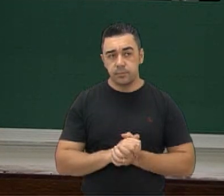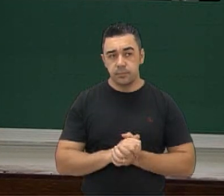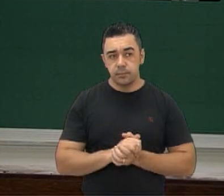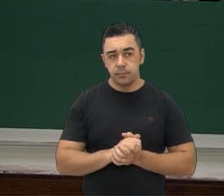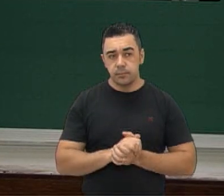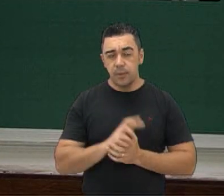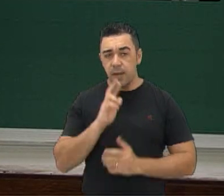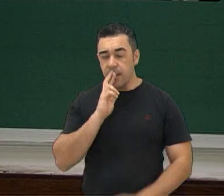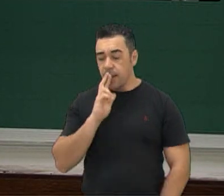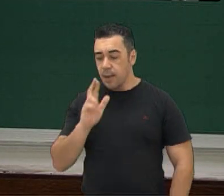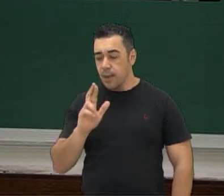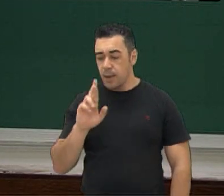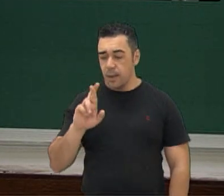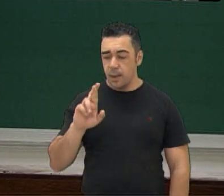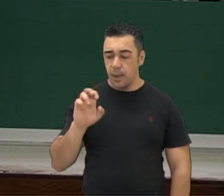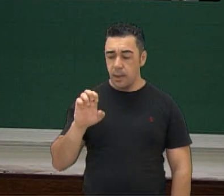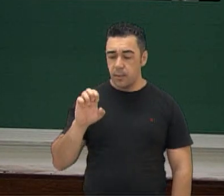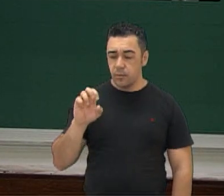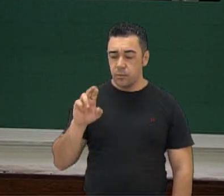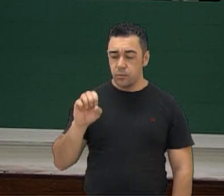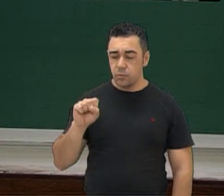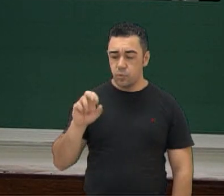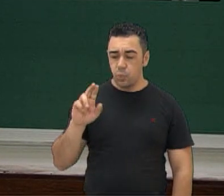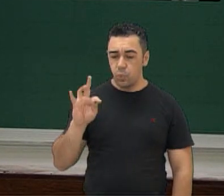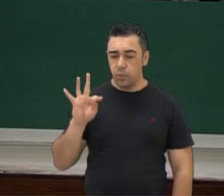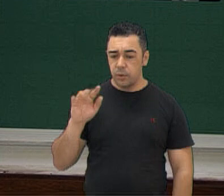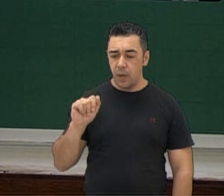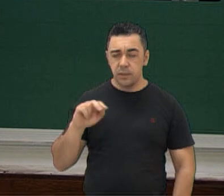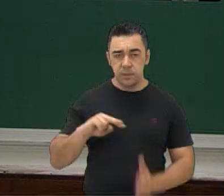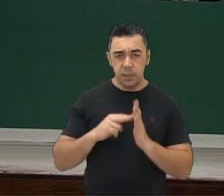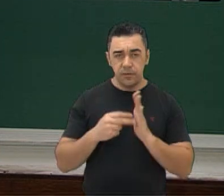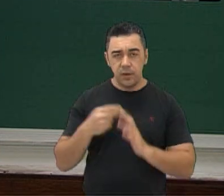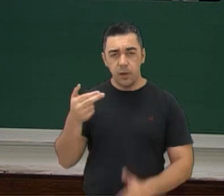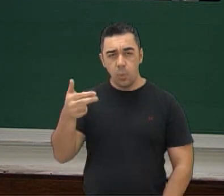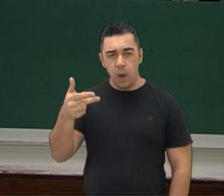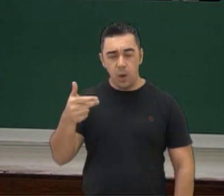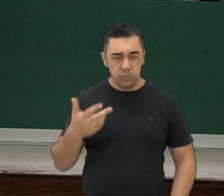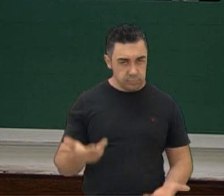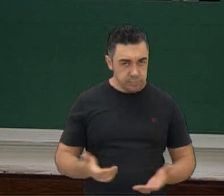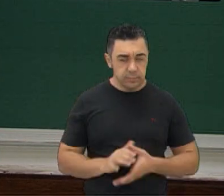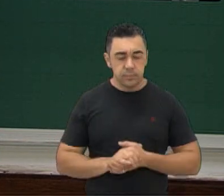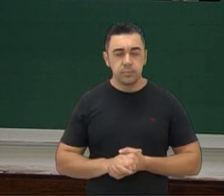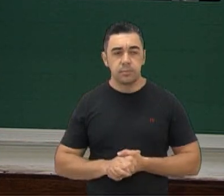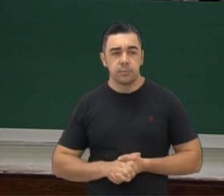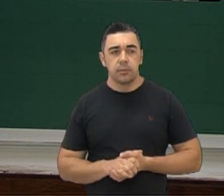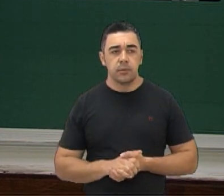é o sinal de igualdade, que é o valor igual a alguma coisa.